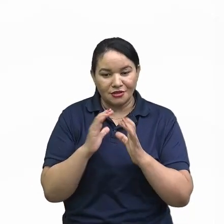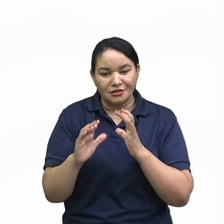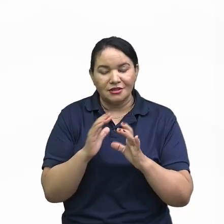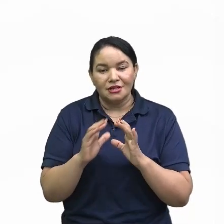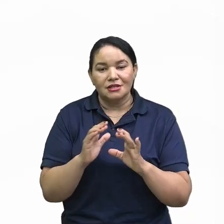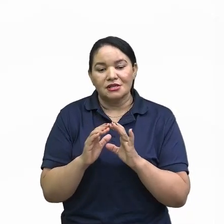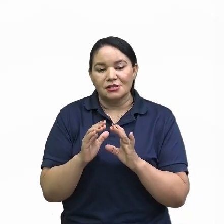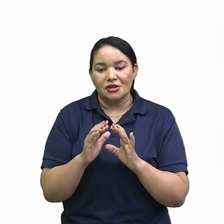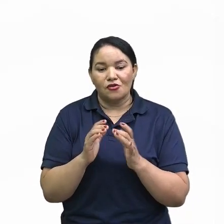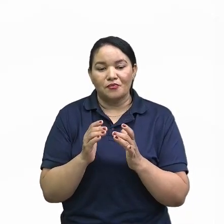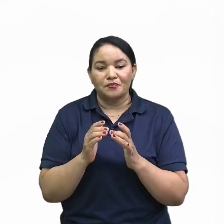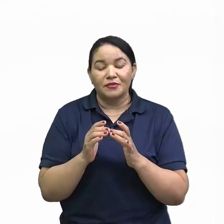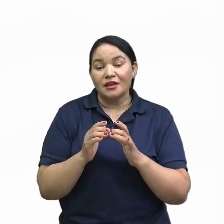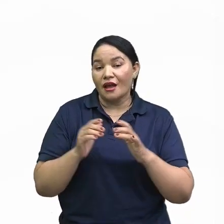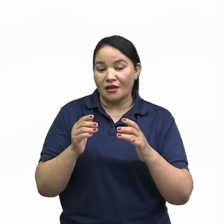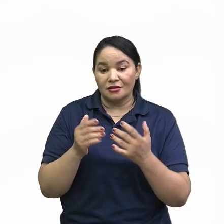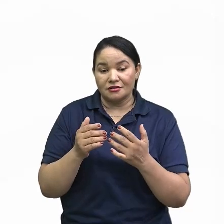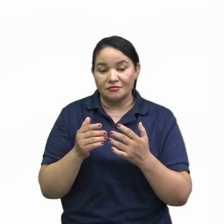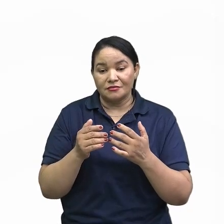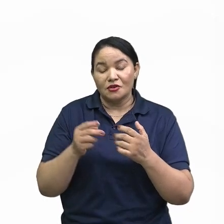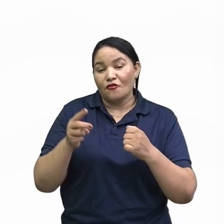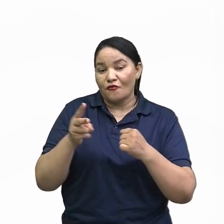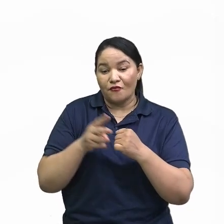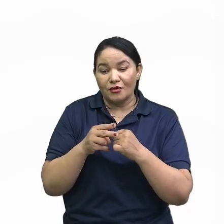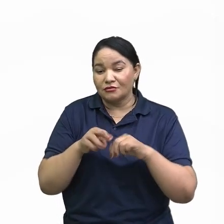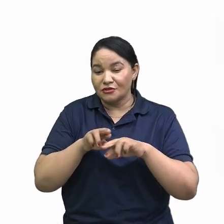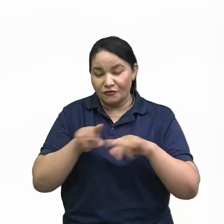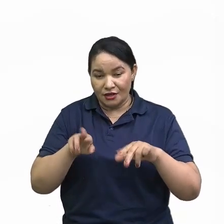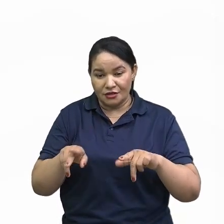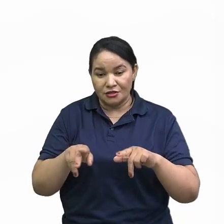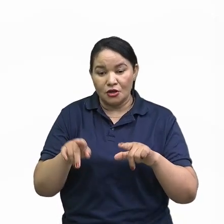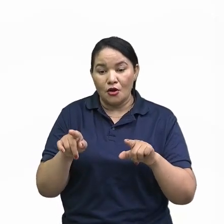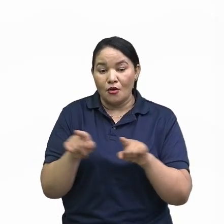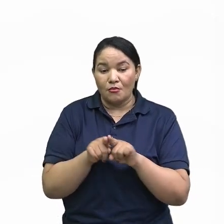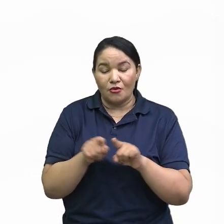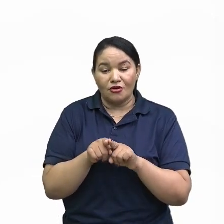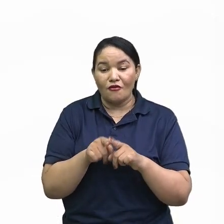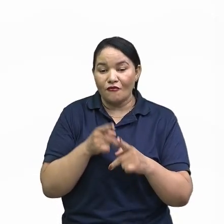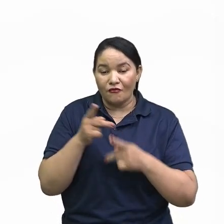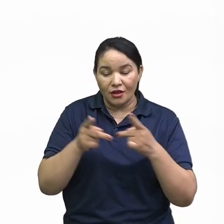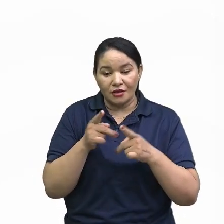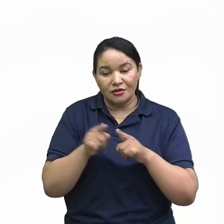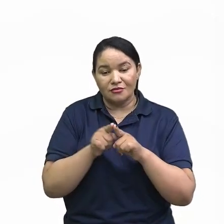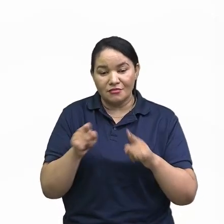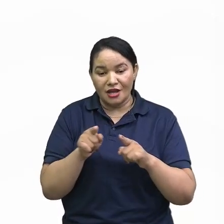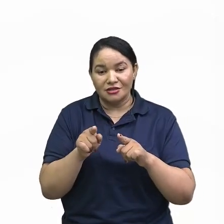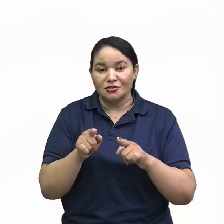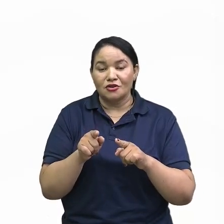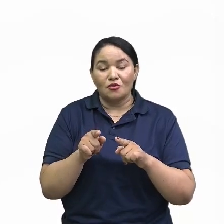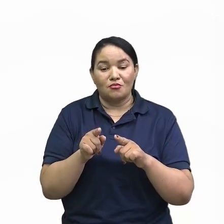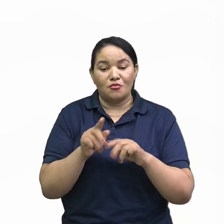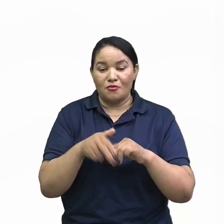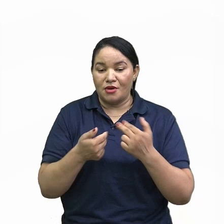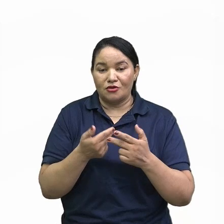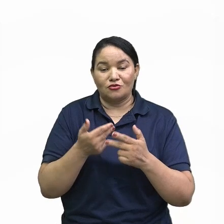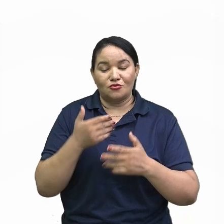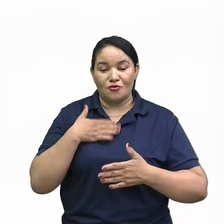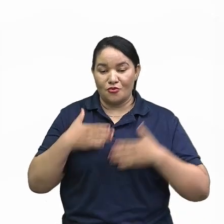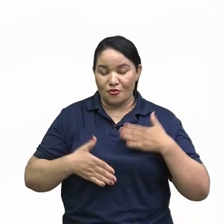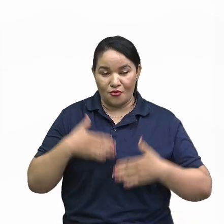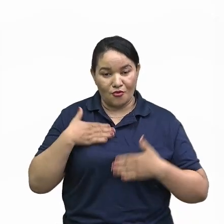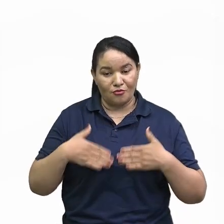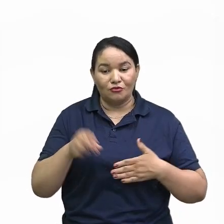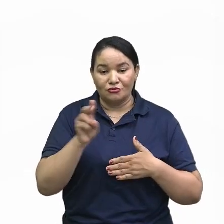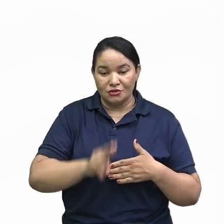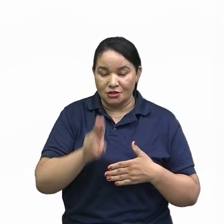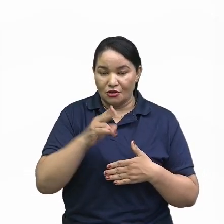não verbal. Ou seja, eu estou falando, mas com o corpo, sem dizer